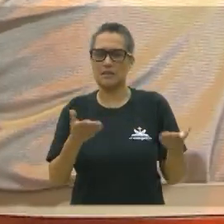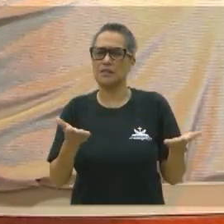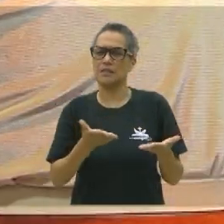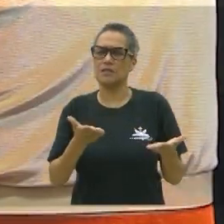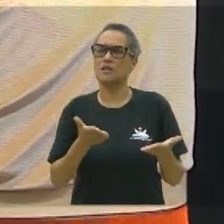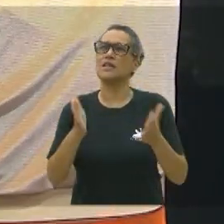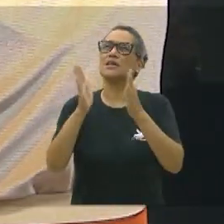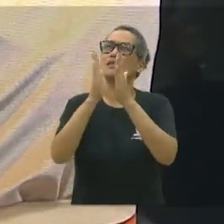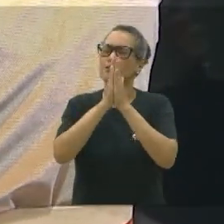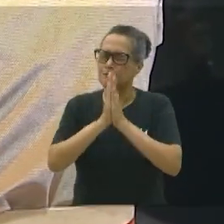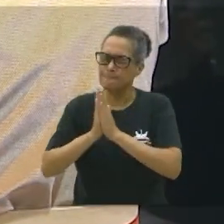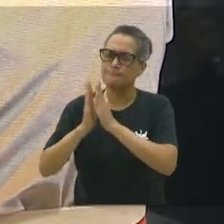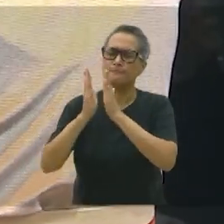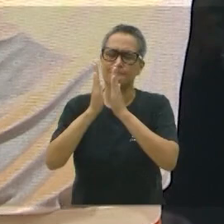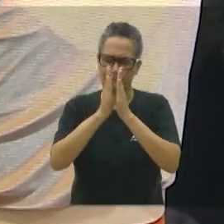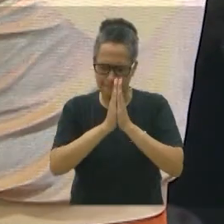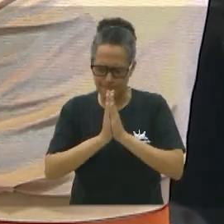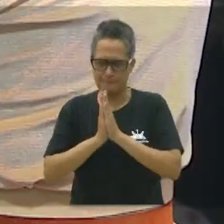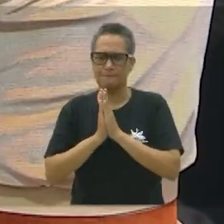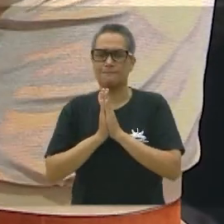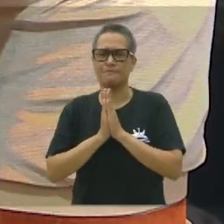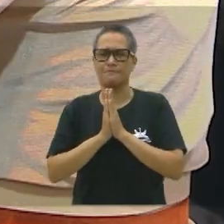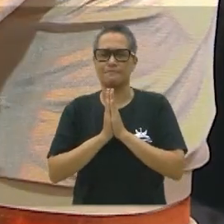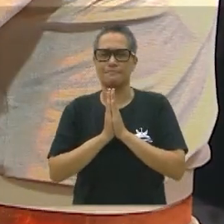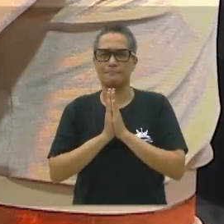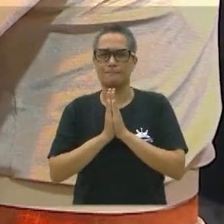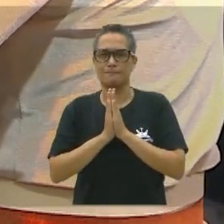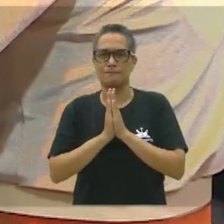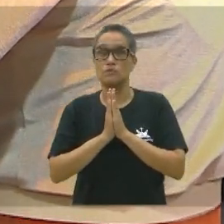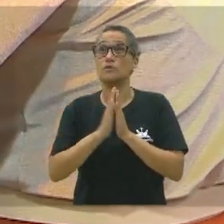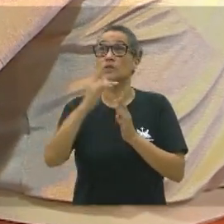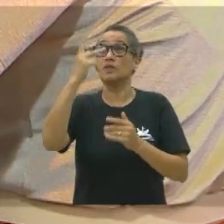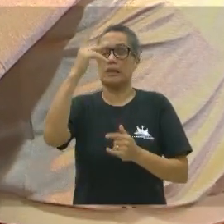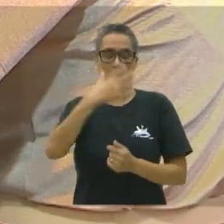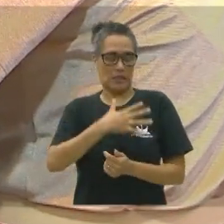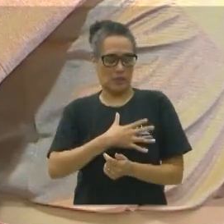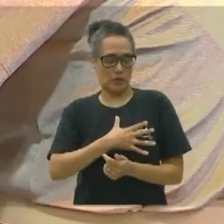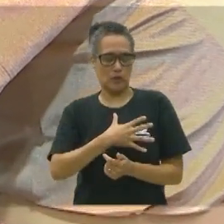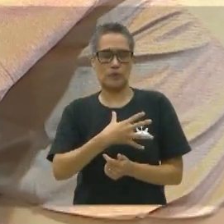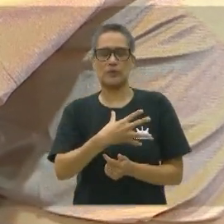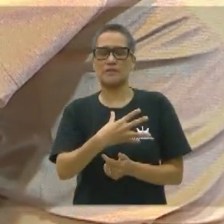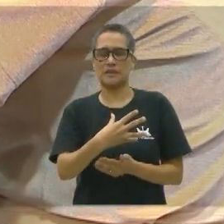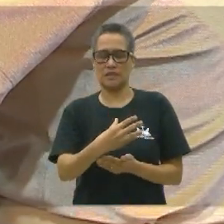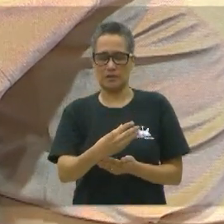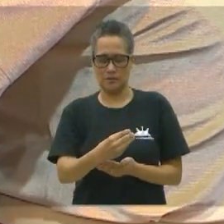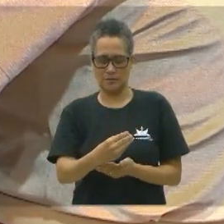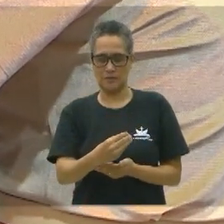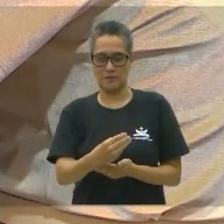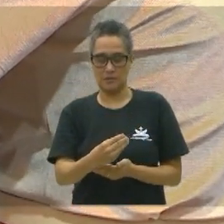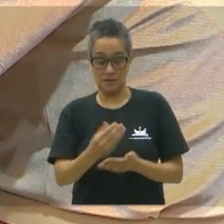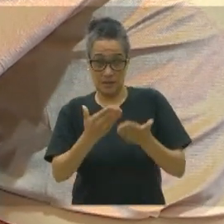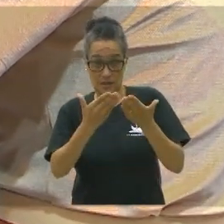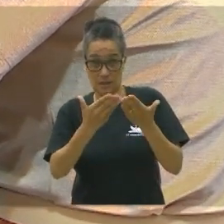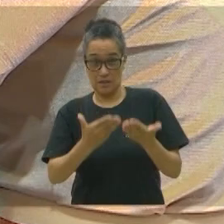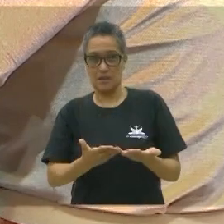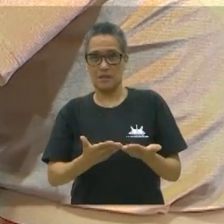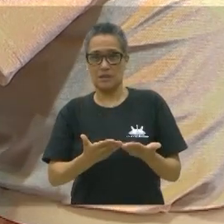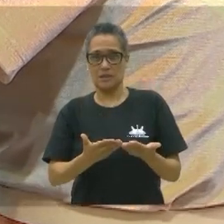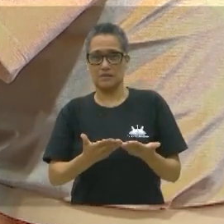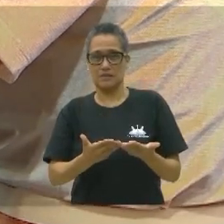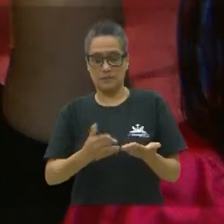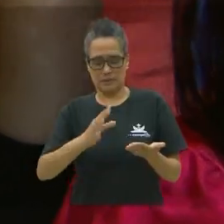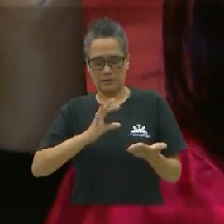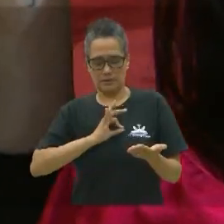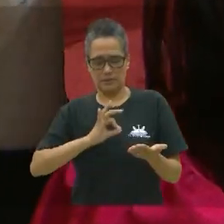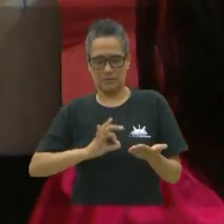eu clamo, que agora eu clamo pelo teu filho, pelo teu filho, este sacerdote